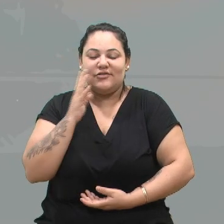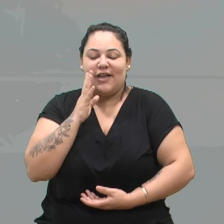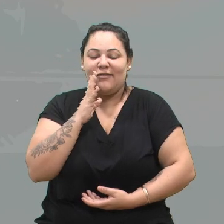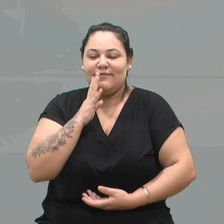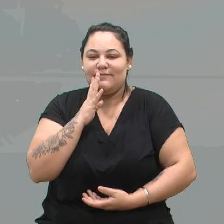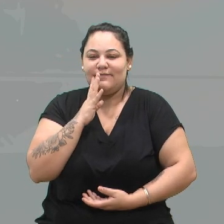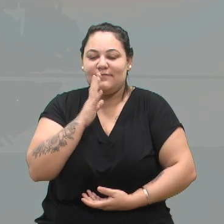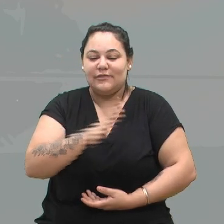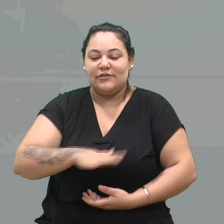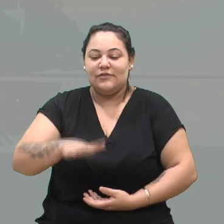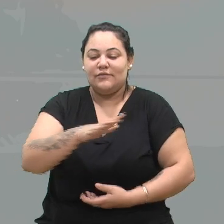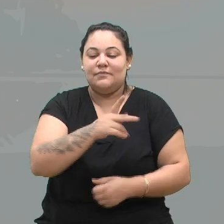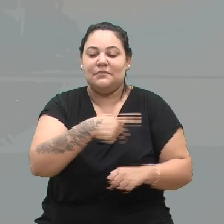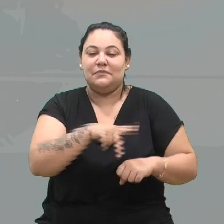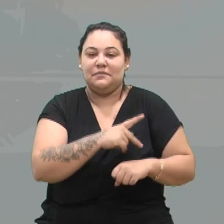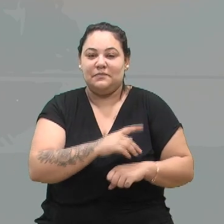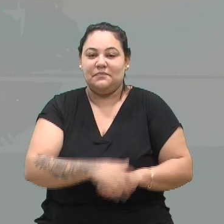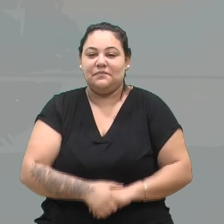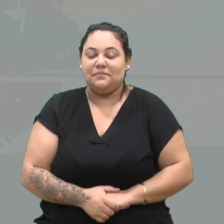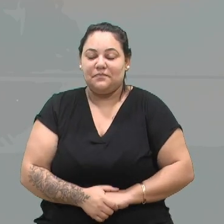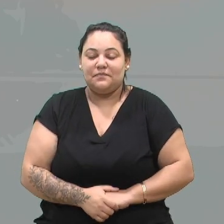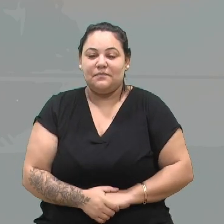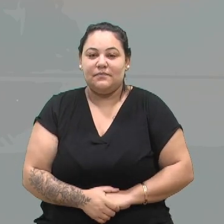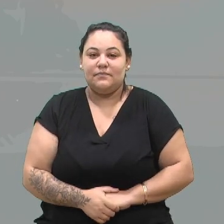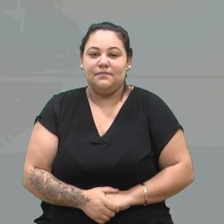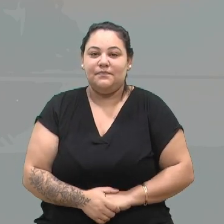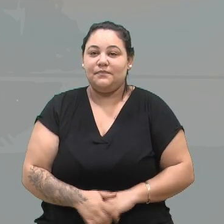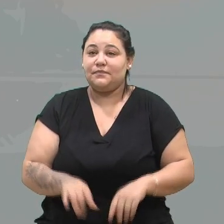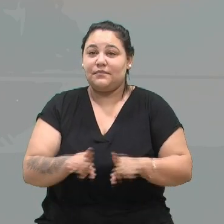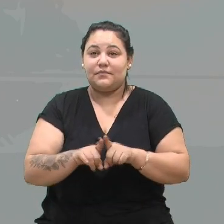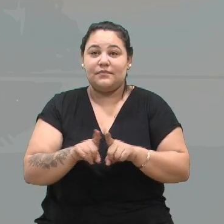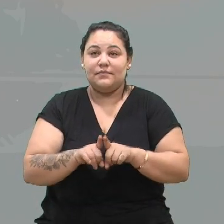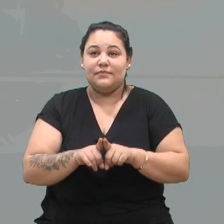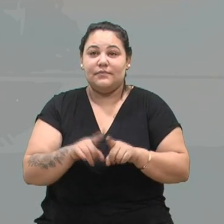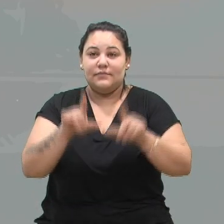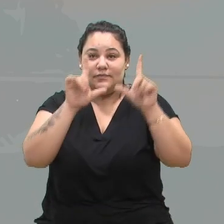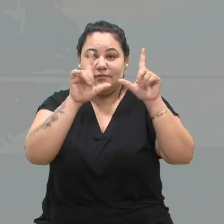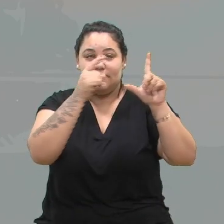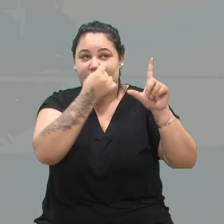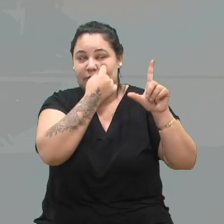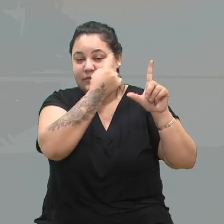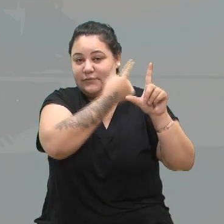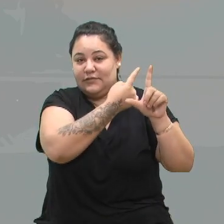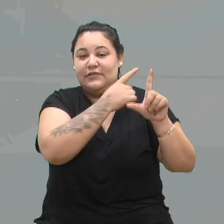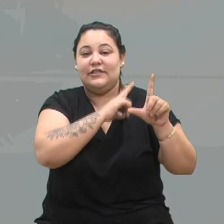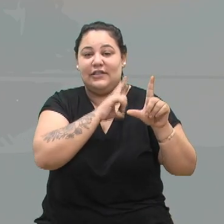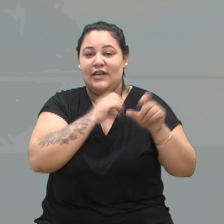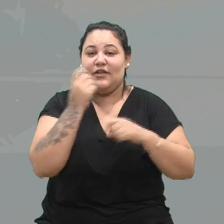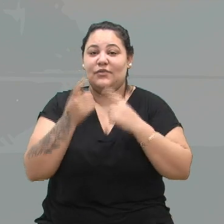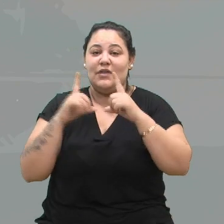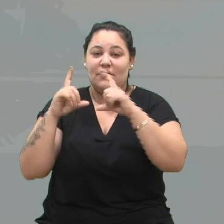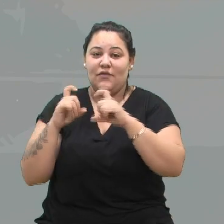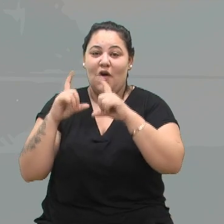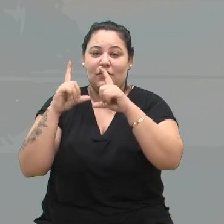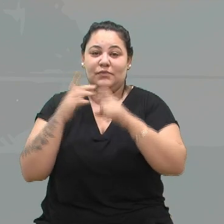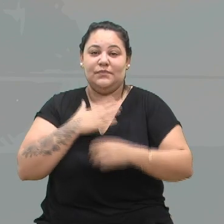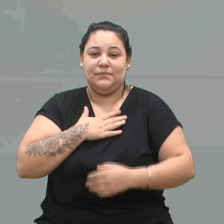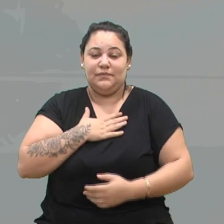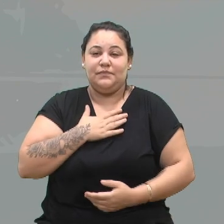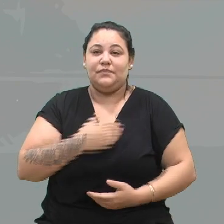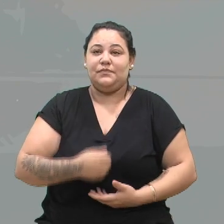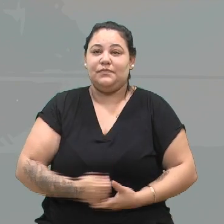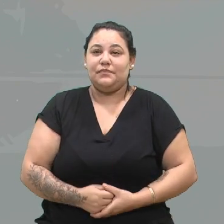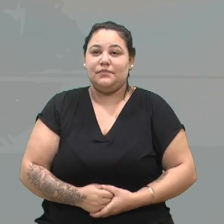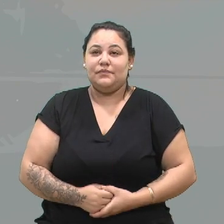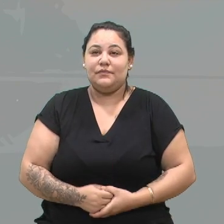para o nosso país, né? E no telão vocês podem ver, está passando algumas fotos, algumas imagens,